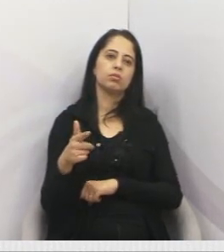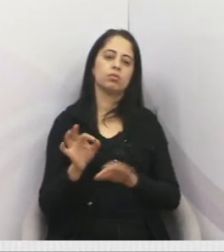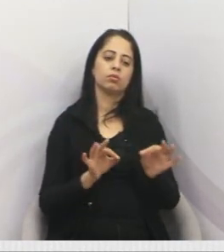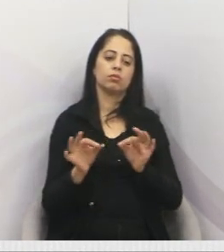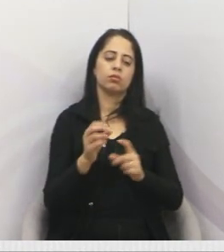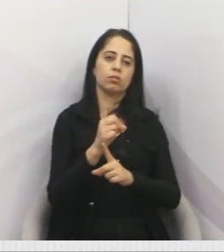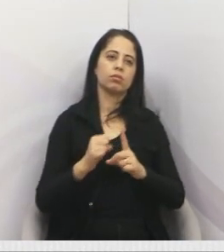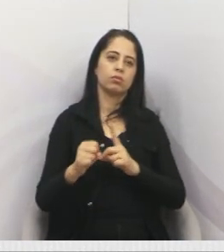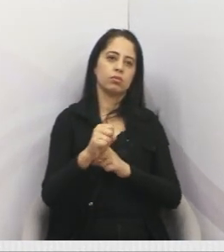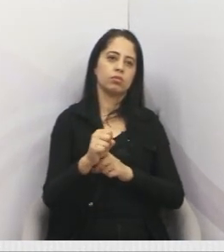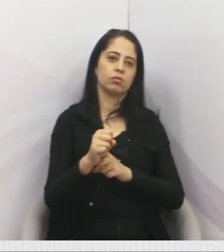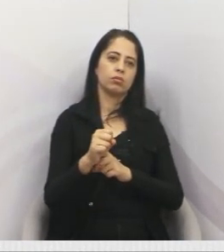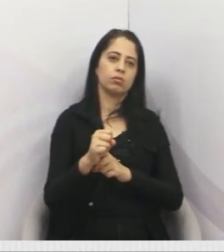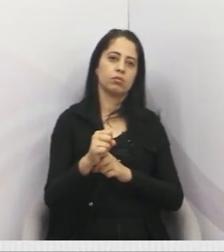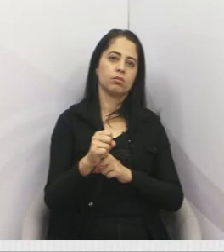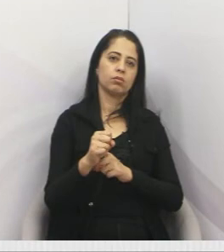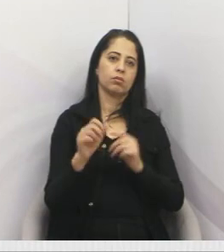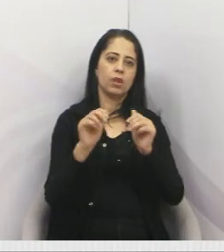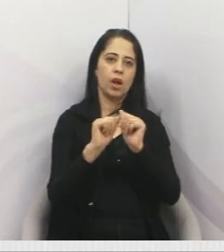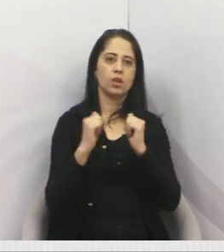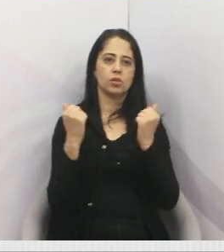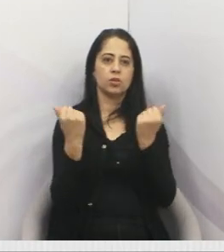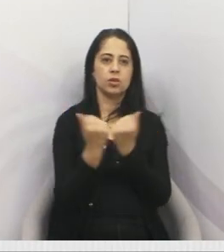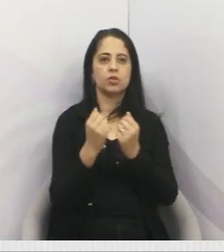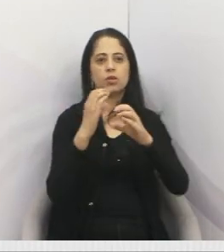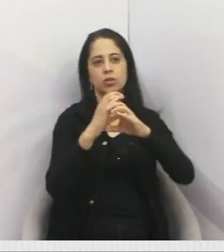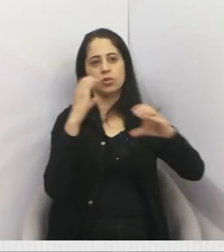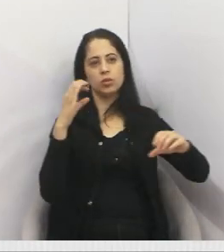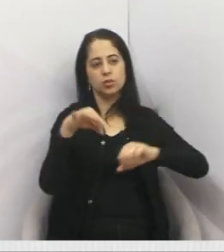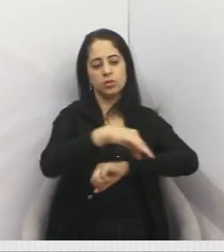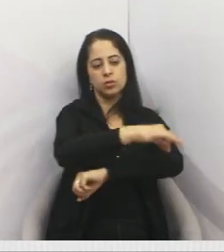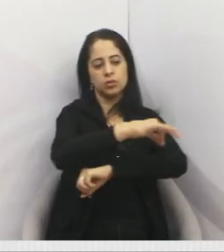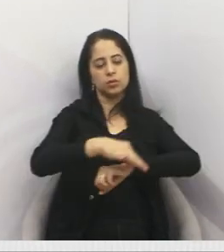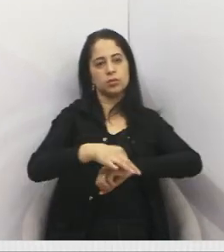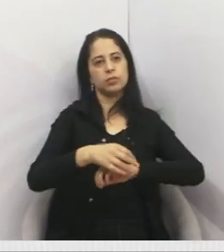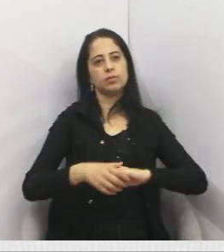da sociedade civil, só a Associação dos Engenheiros e Arquitetos de Jacareí.